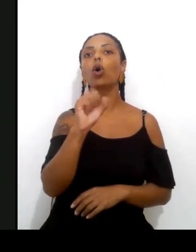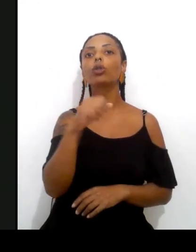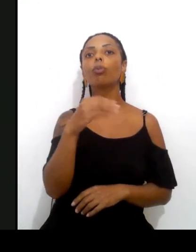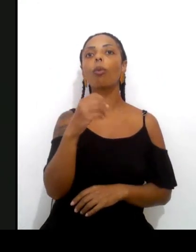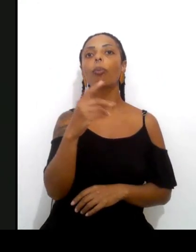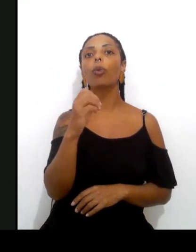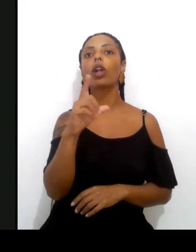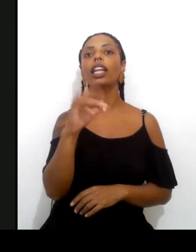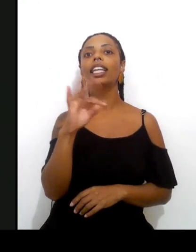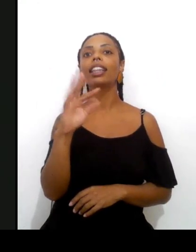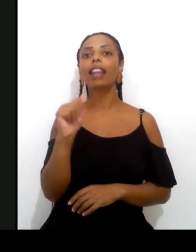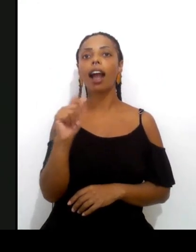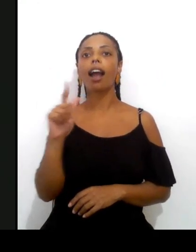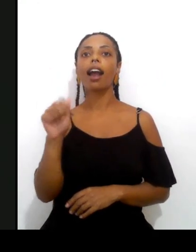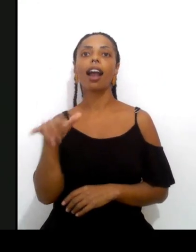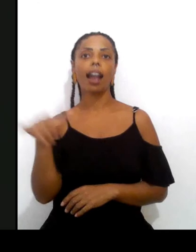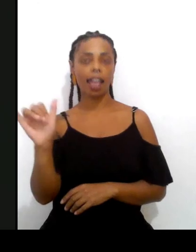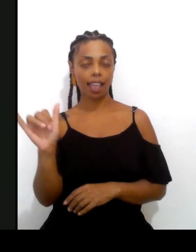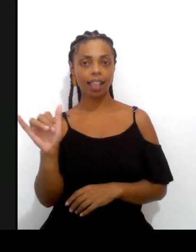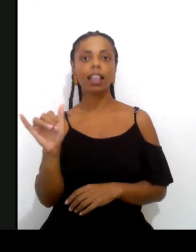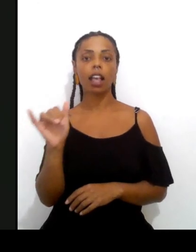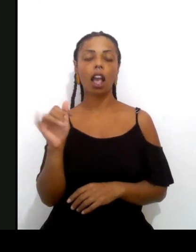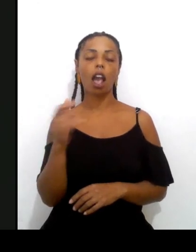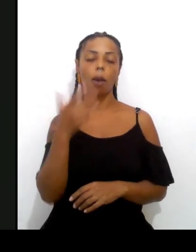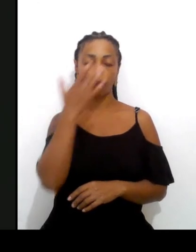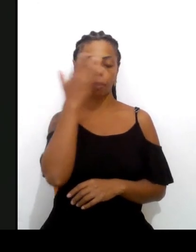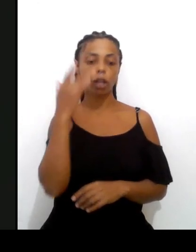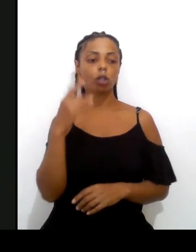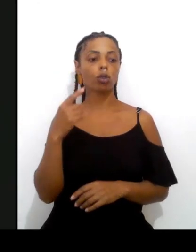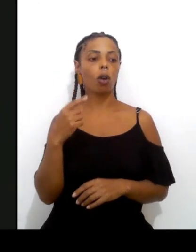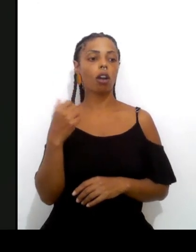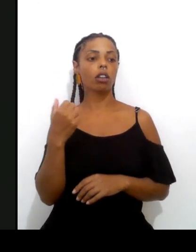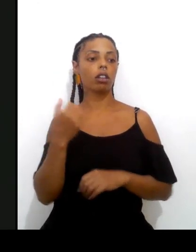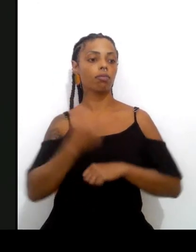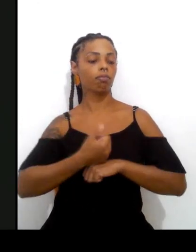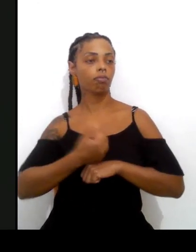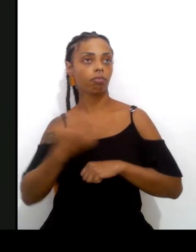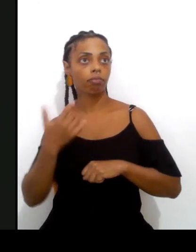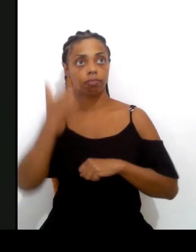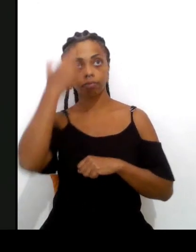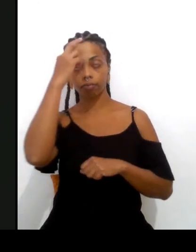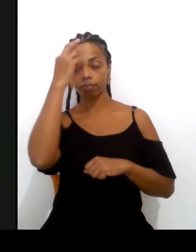garante as fronteiras da Nação e localiza o outro sexual irracional